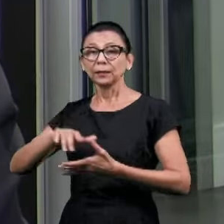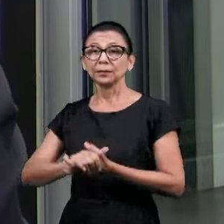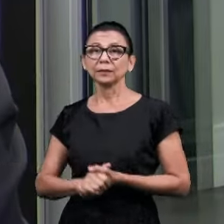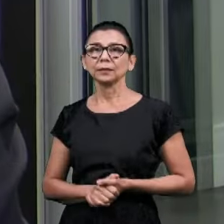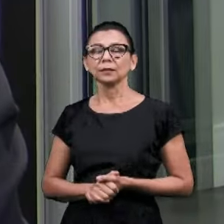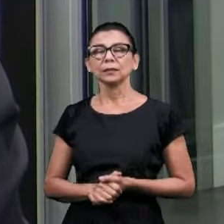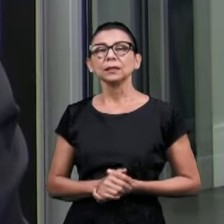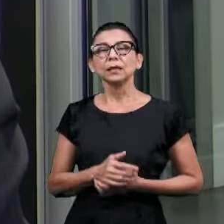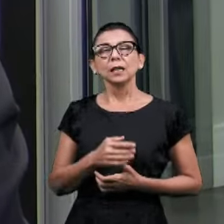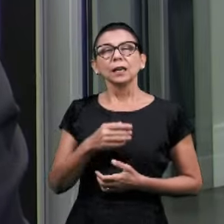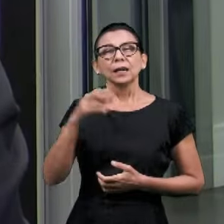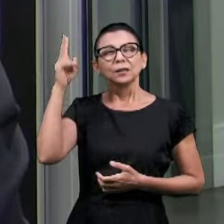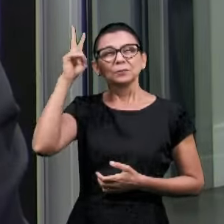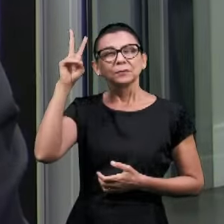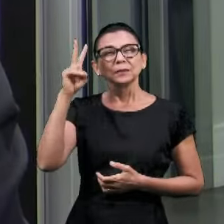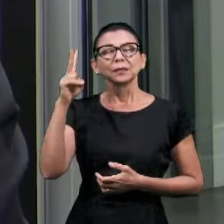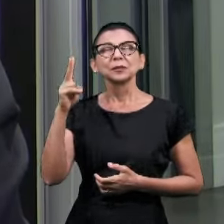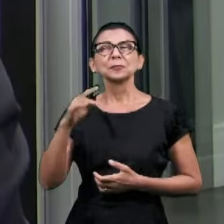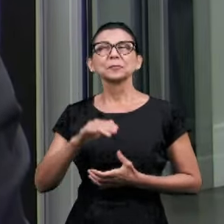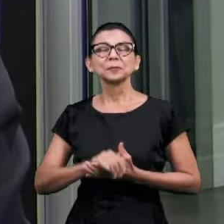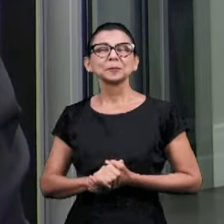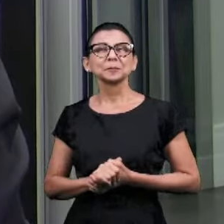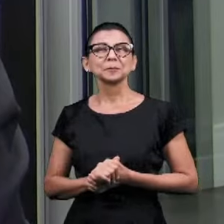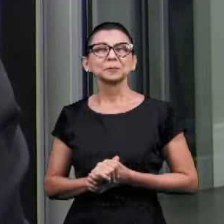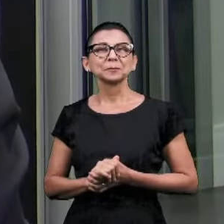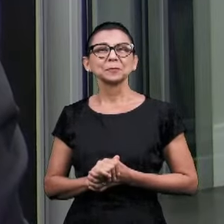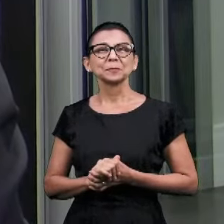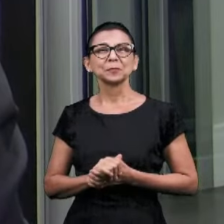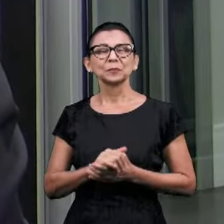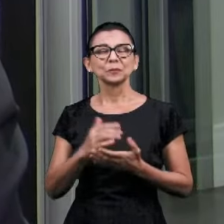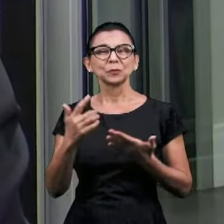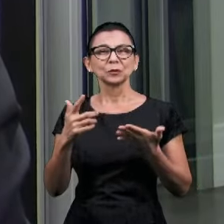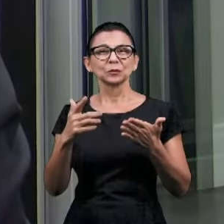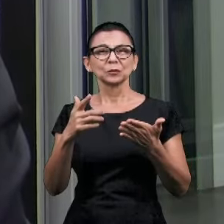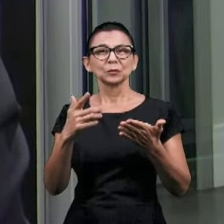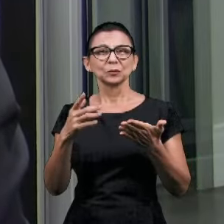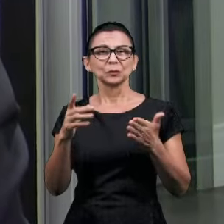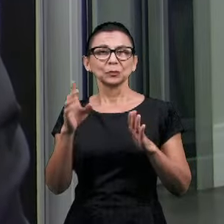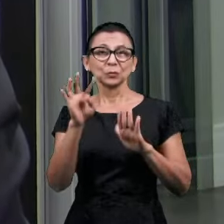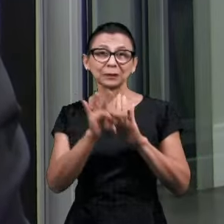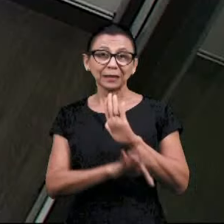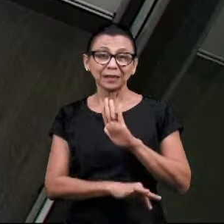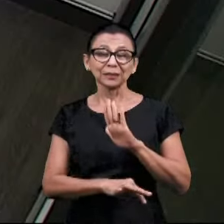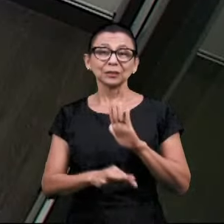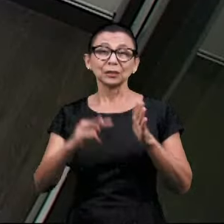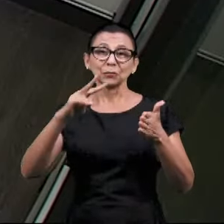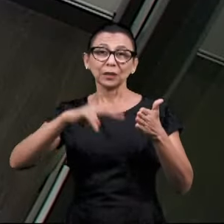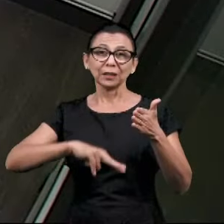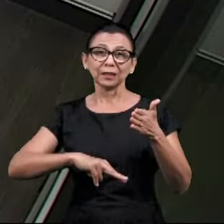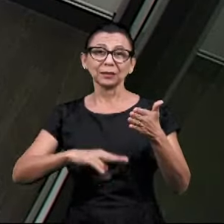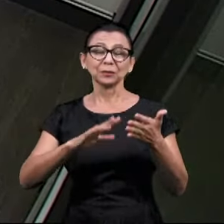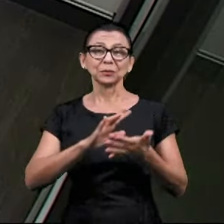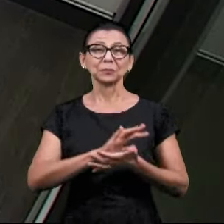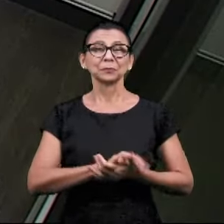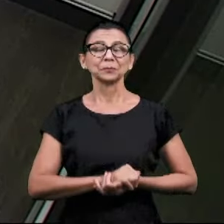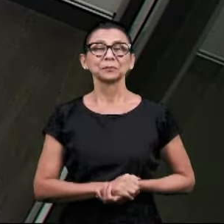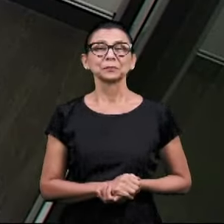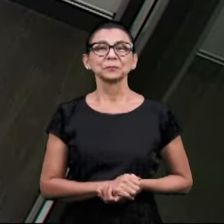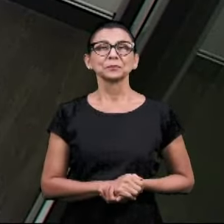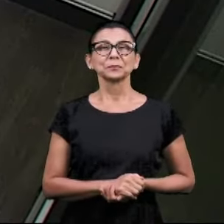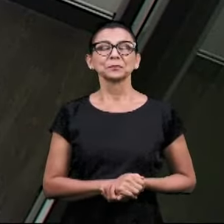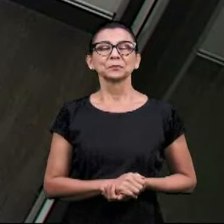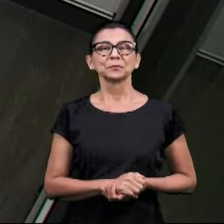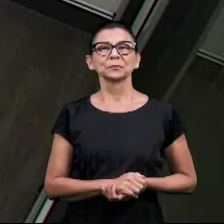12, o chamado de Abraão. Glória a Deus. E então, o senhor lembra quem era o pastor pregando